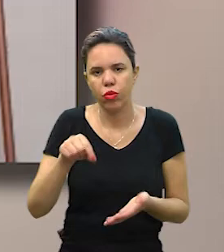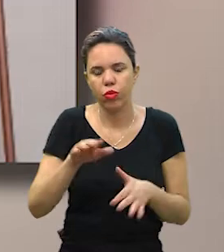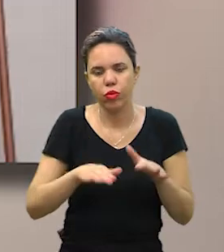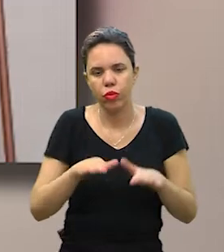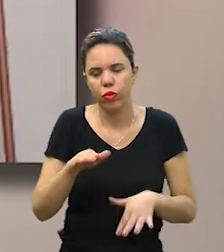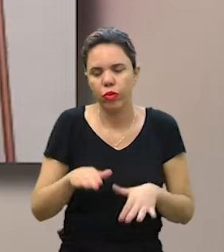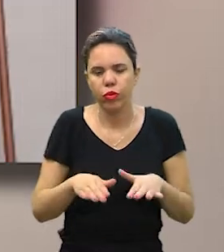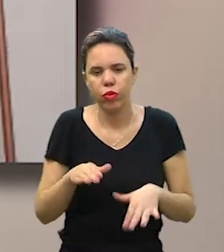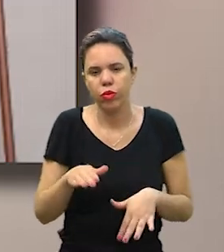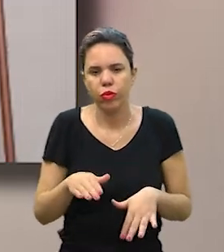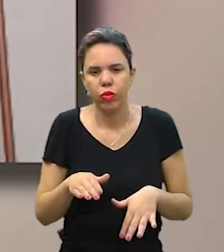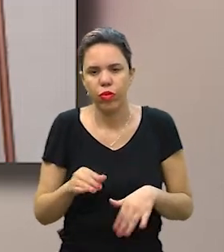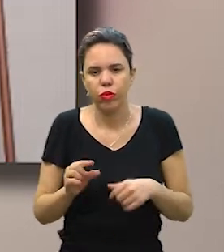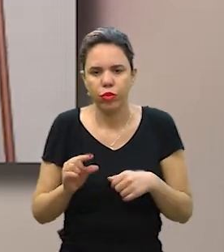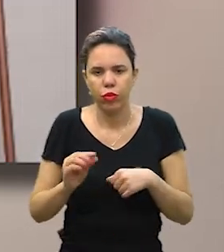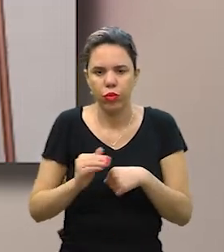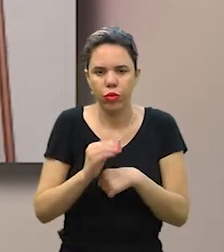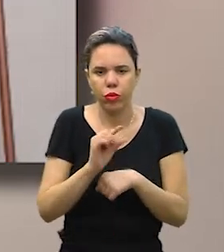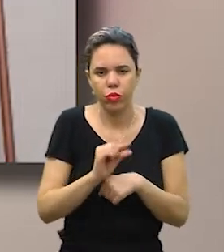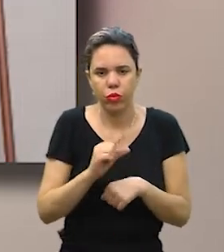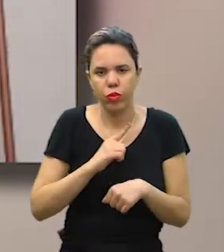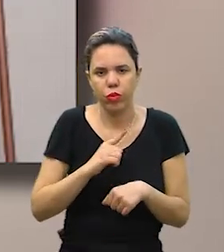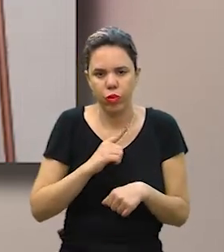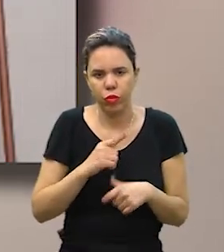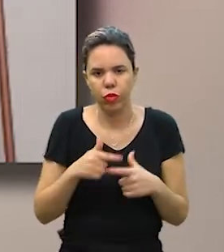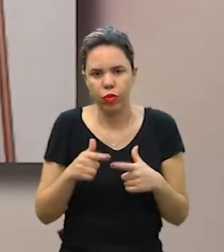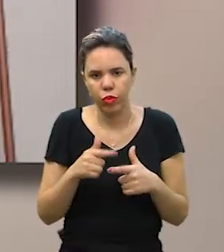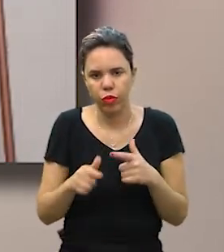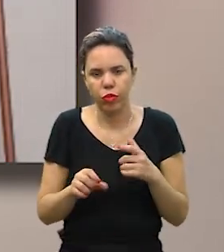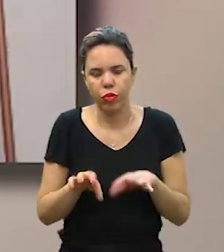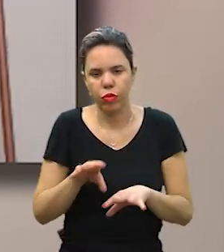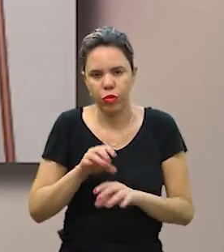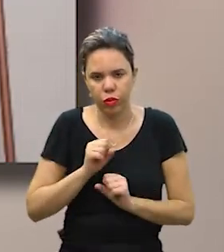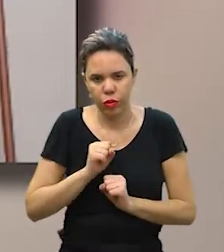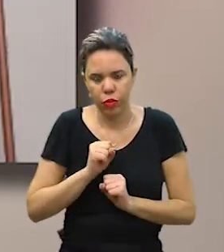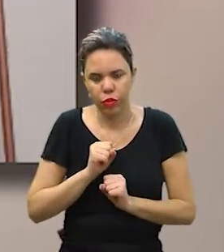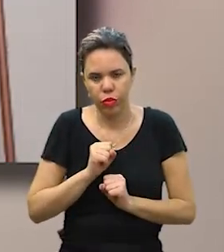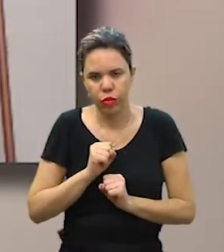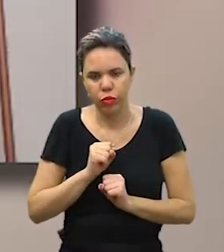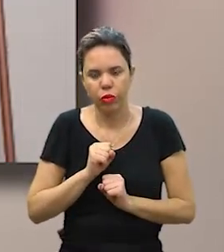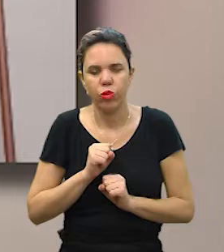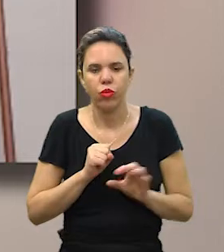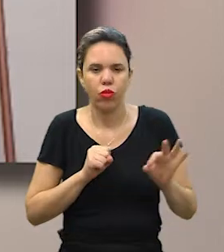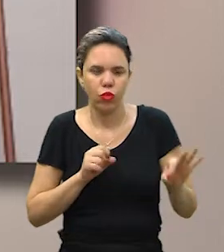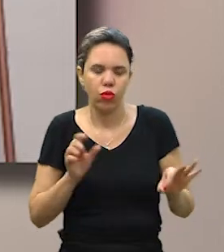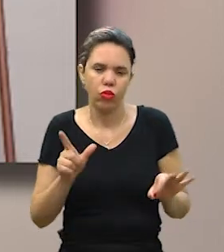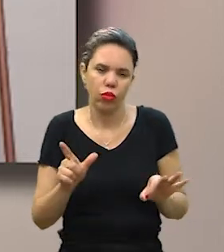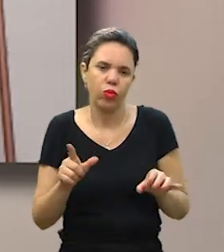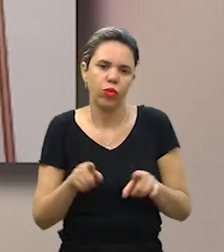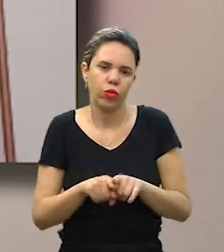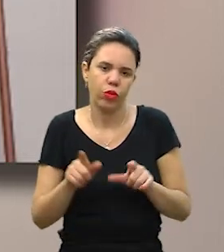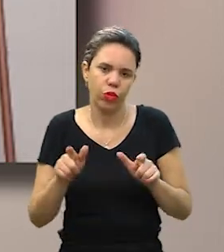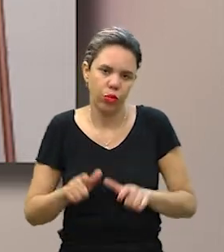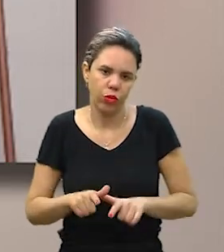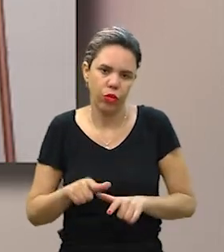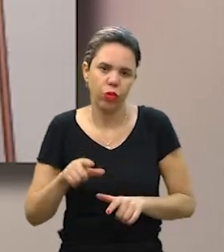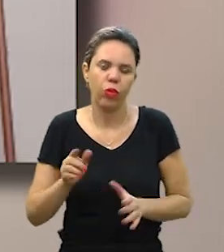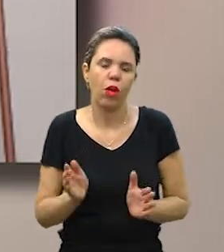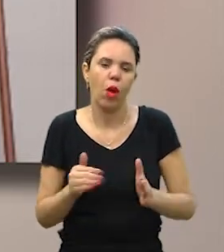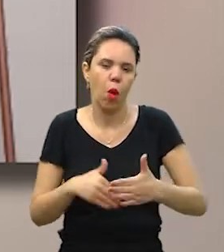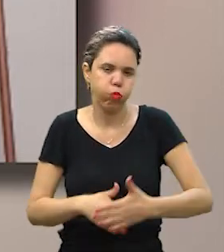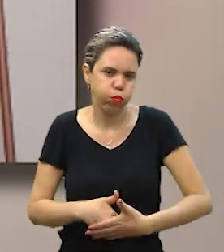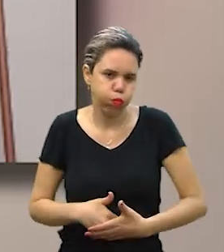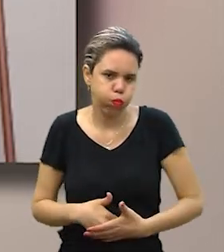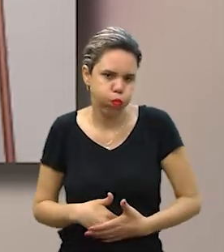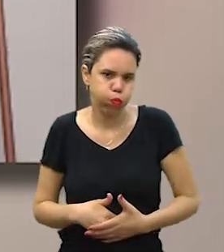como eu disse, no sapinho acaba tendo a contaminação dessa região genital por ser uma área